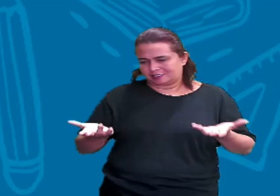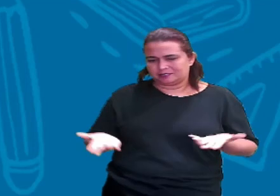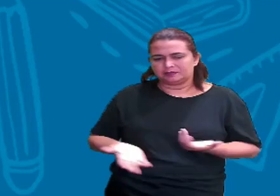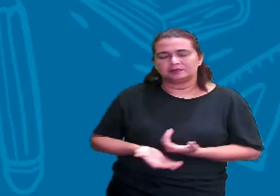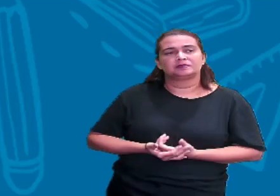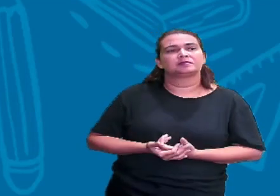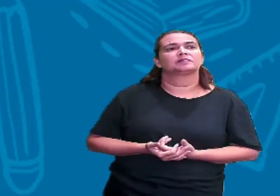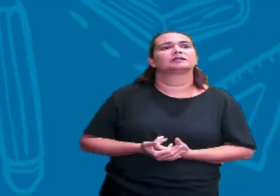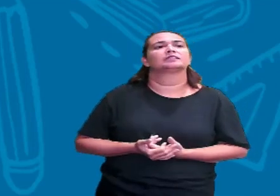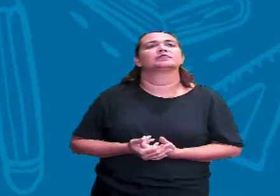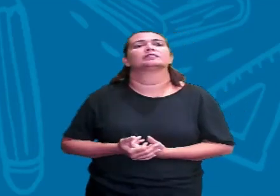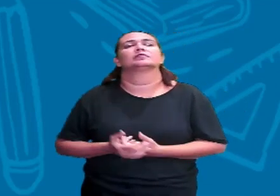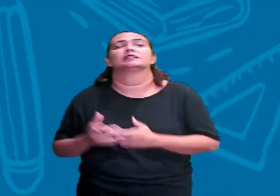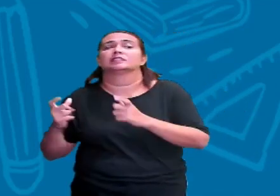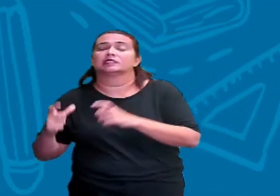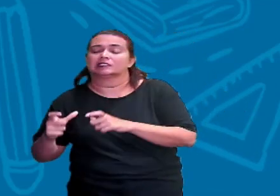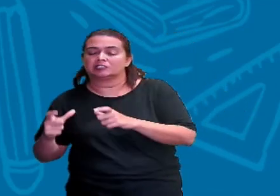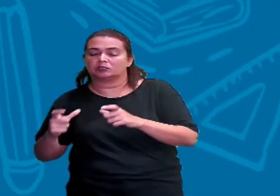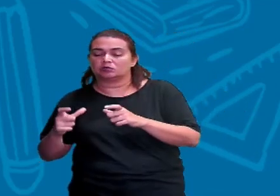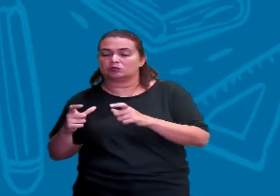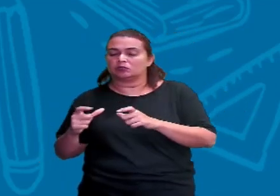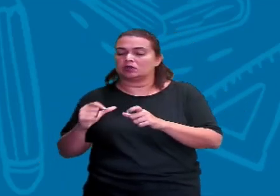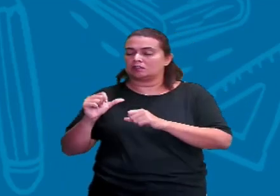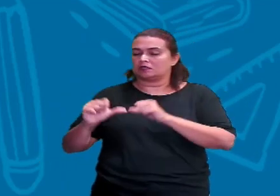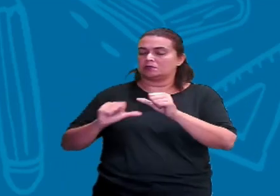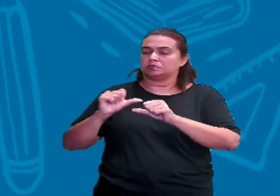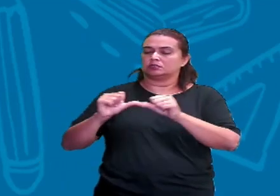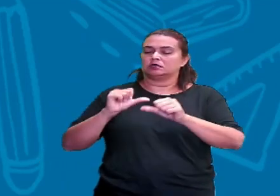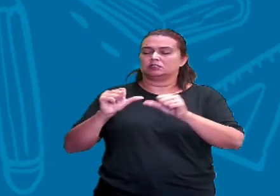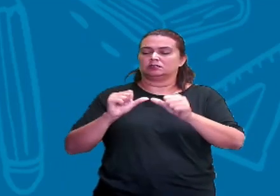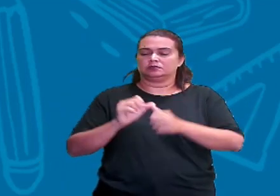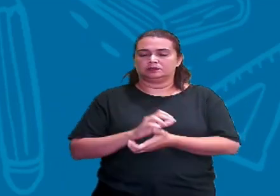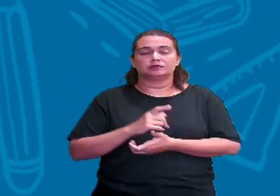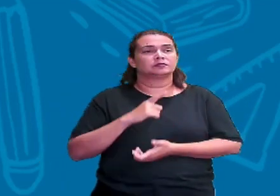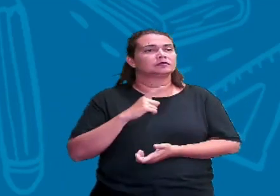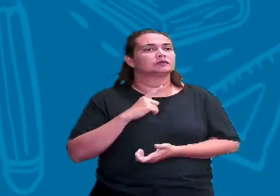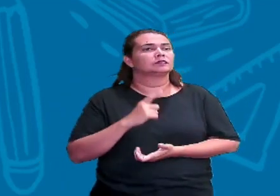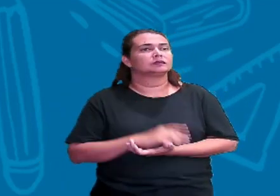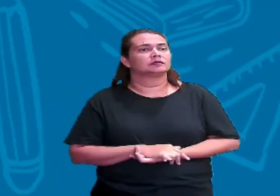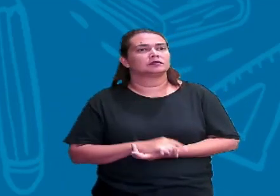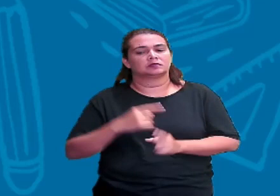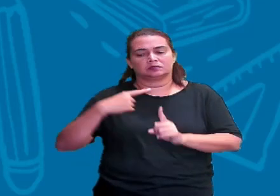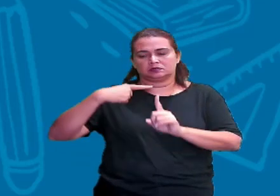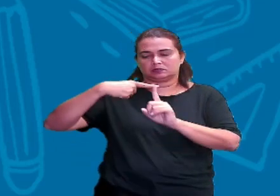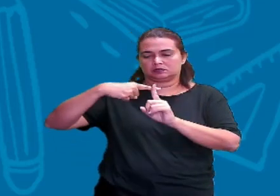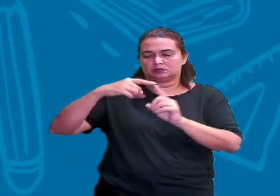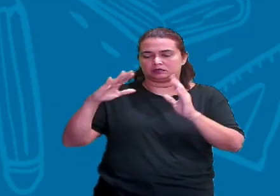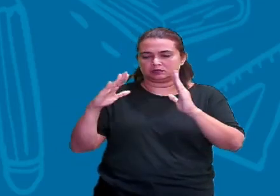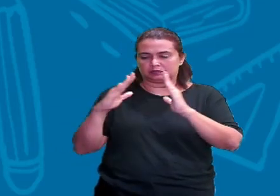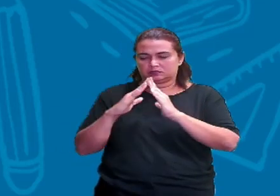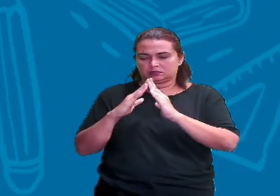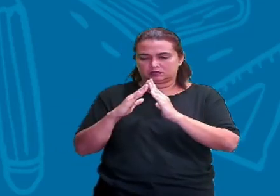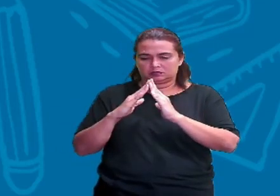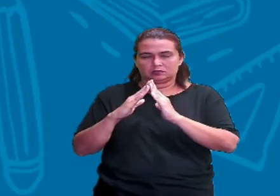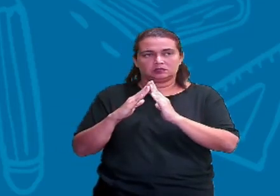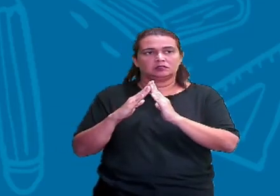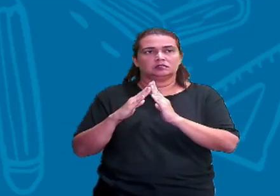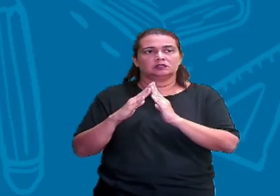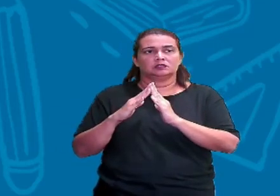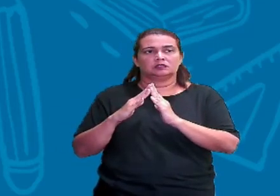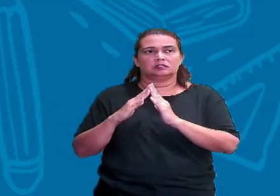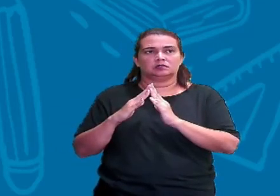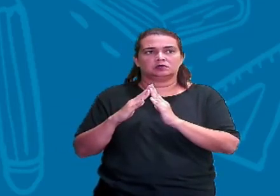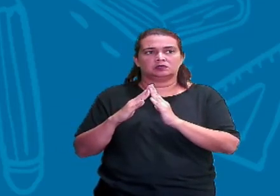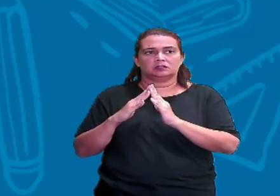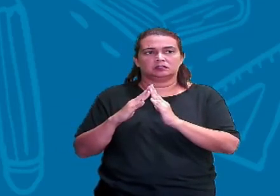e aquele lugar, ele vai passando por modificações. A igreja em si, que foi o grande elemento de destaque que a gente